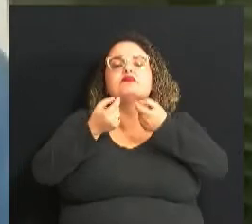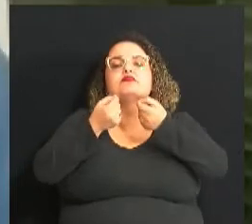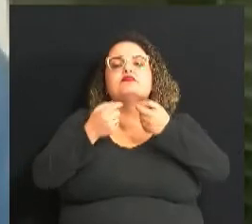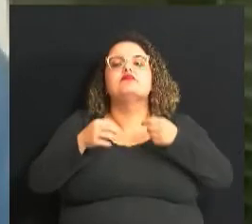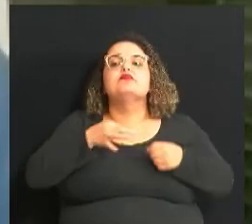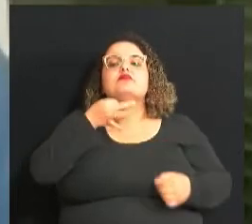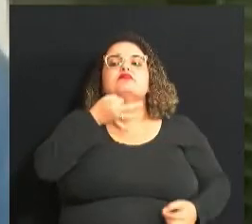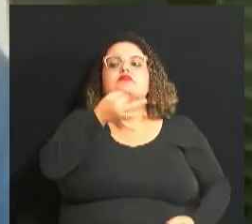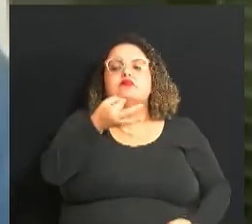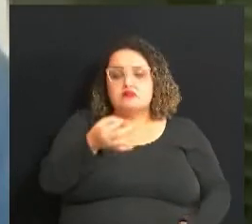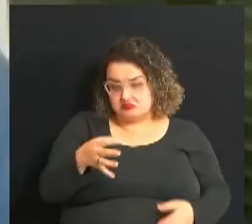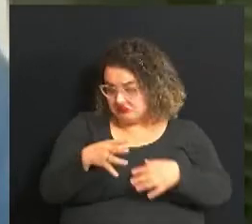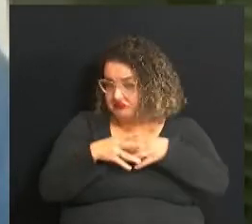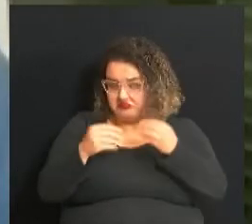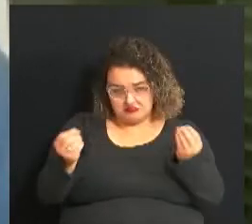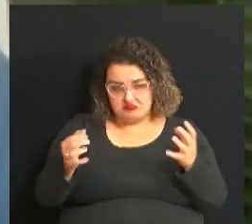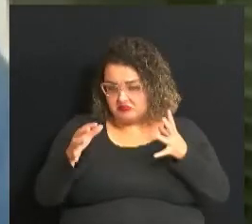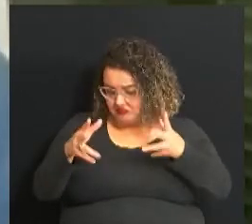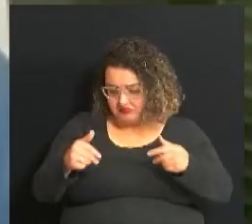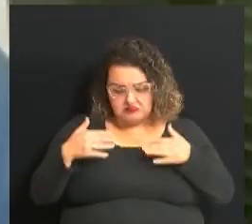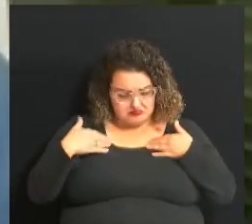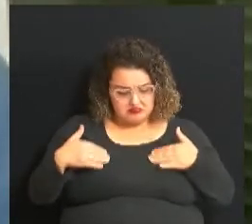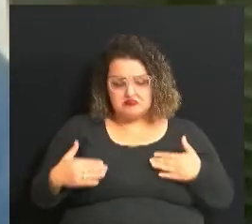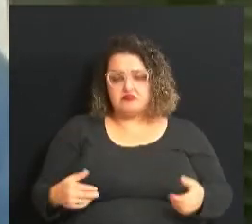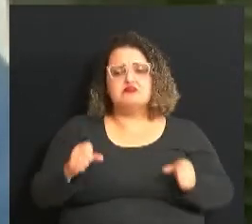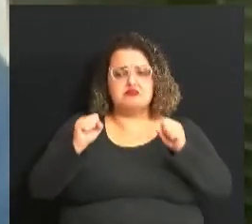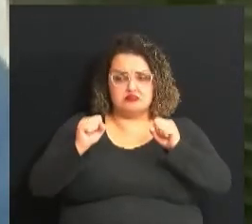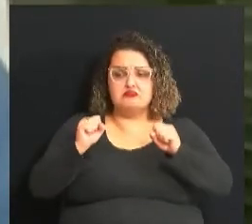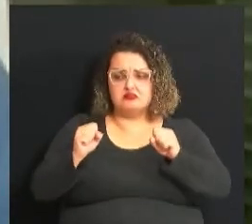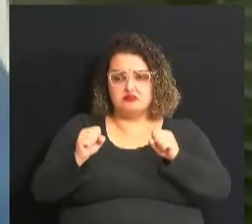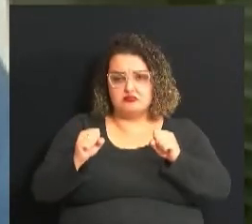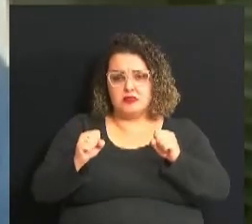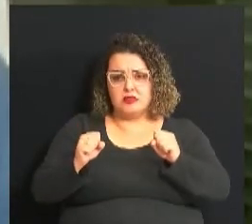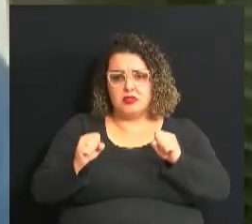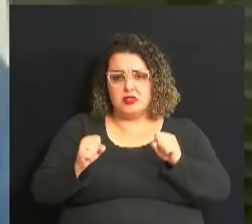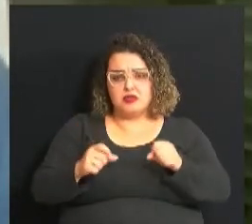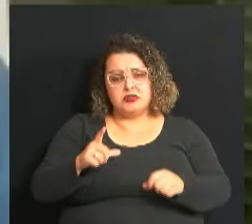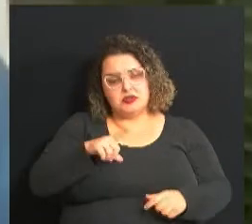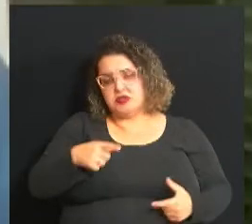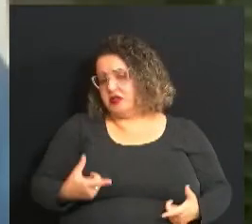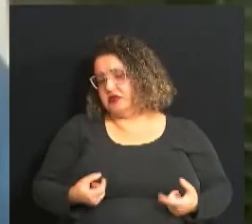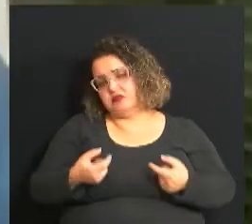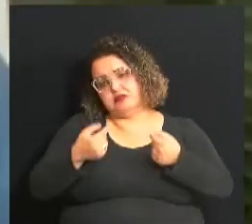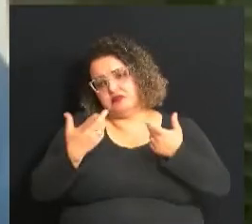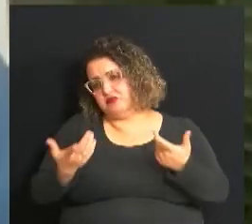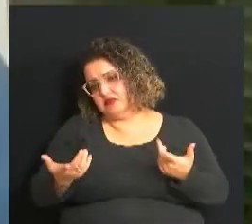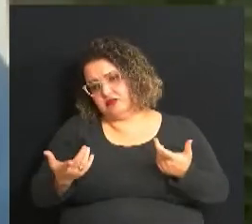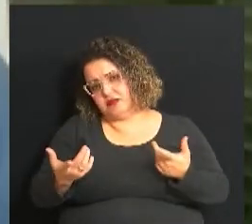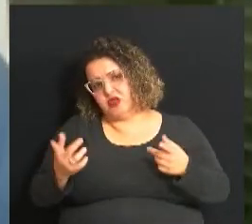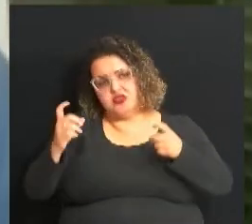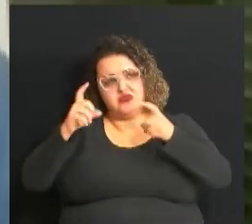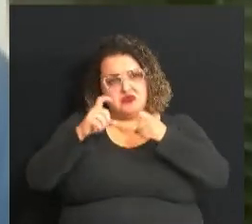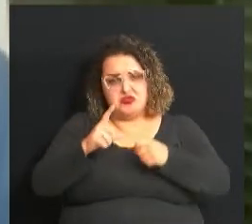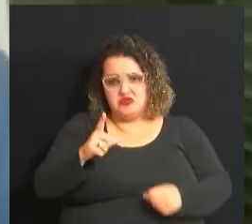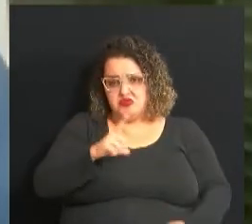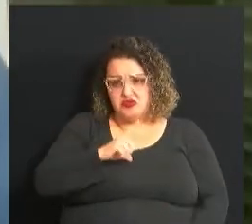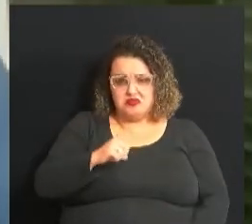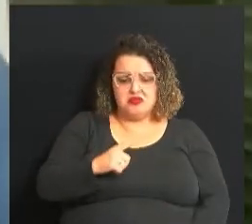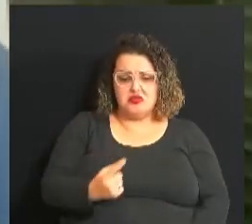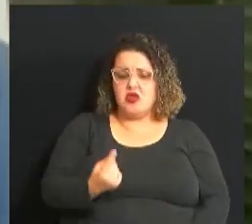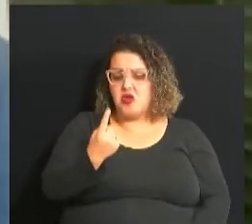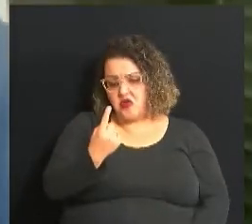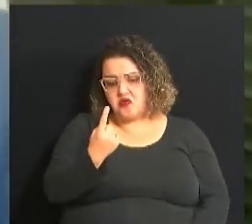quase todo o corpo humano pode ser sede de câncer, né? É difícil ter um órgão que não se detectou